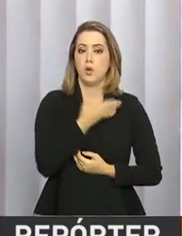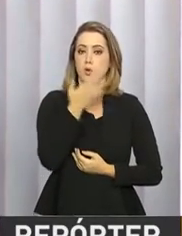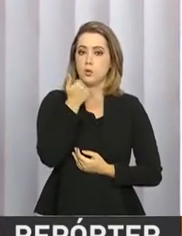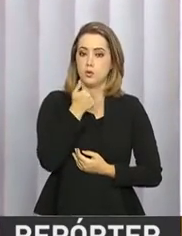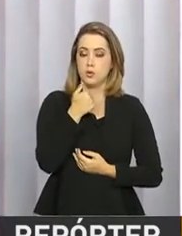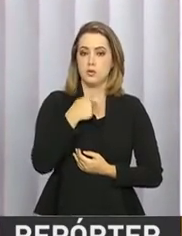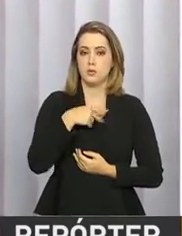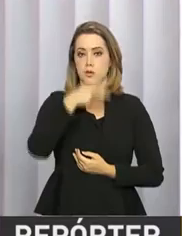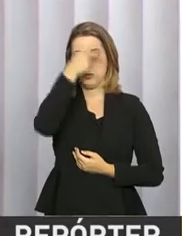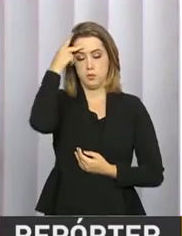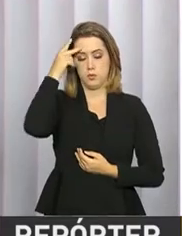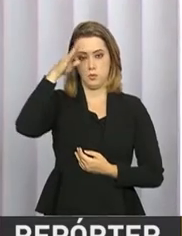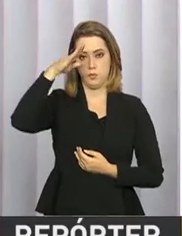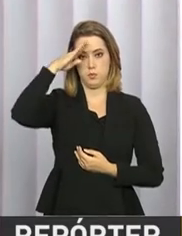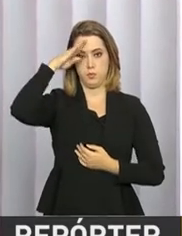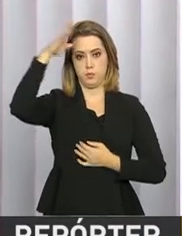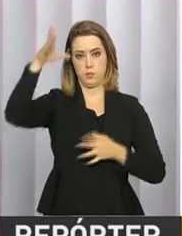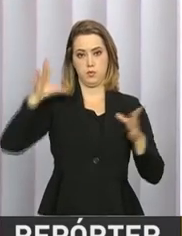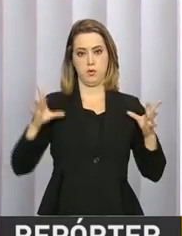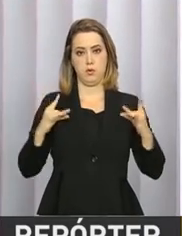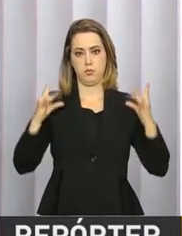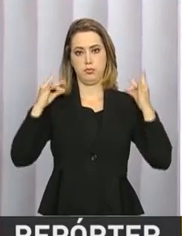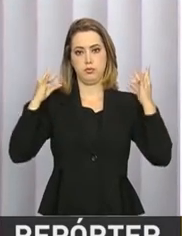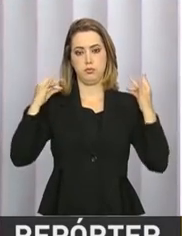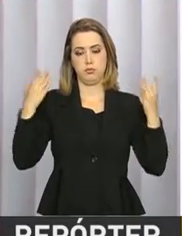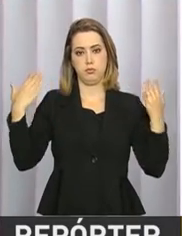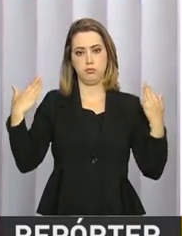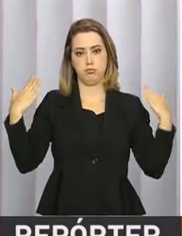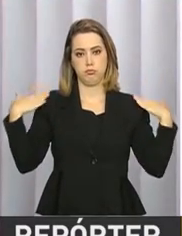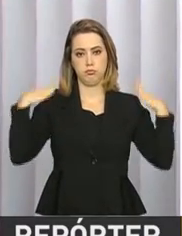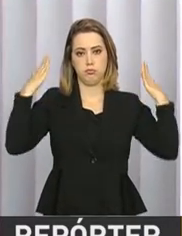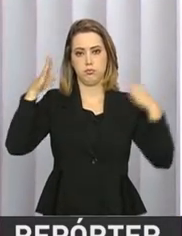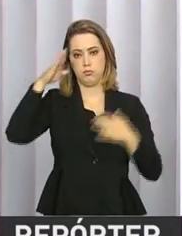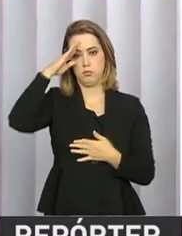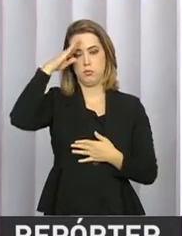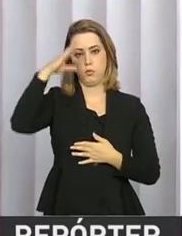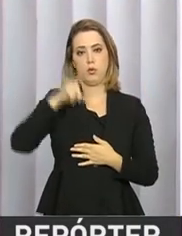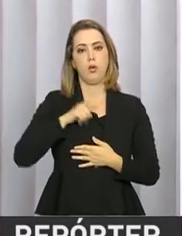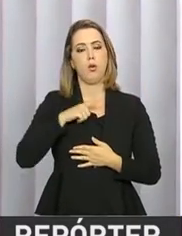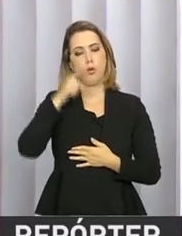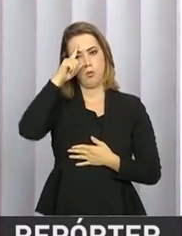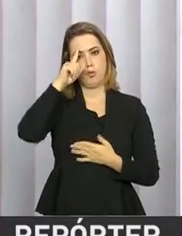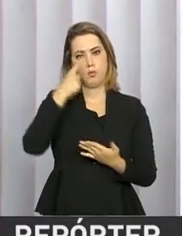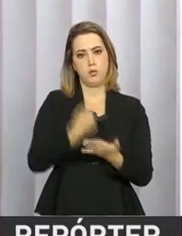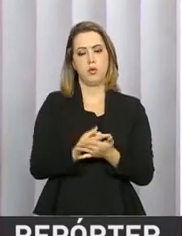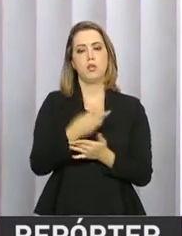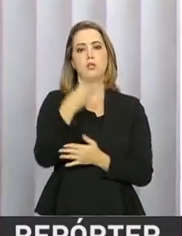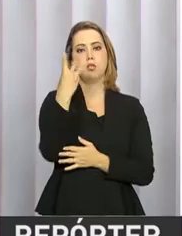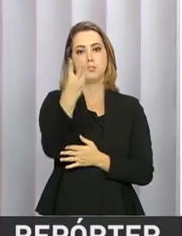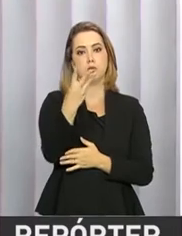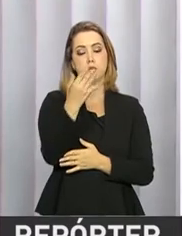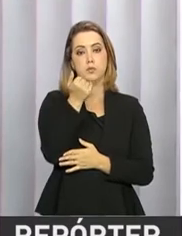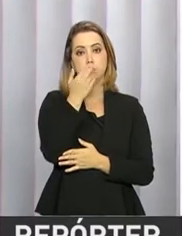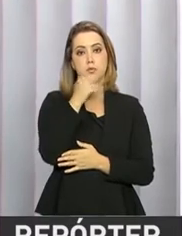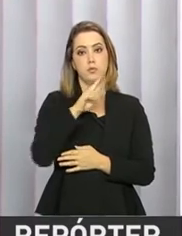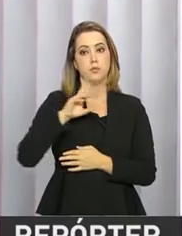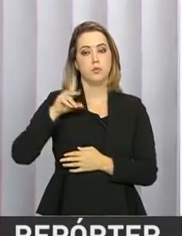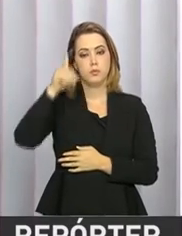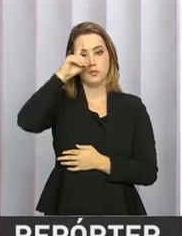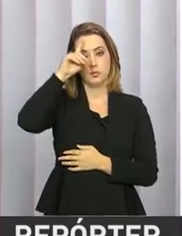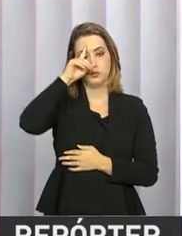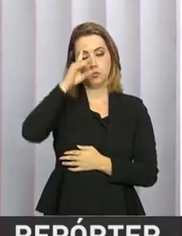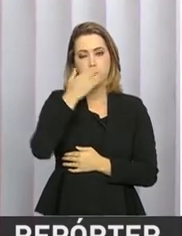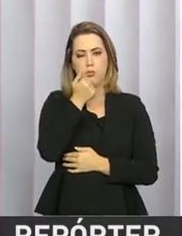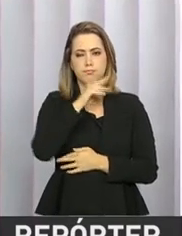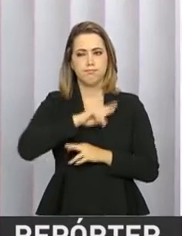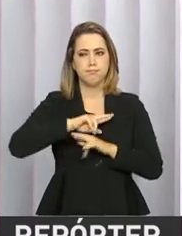incluindo aquele naquela área de despesas obrigatórias e todo nosso pessoal tem as três refeições diárias entre a um consumo grande